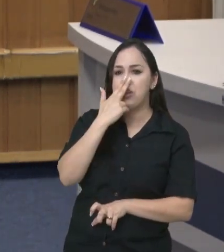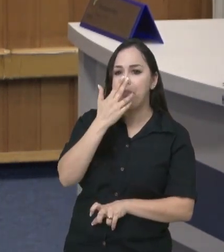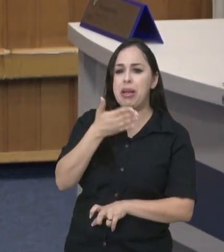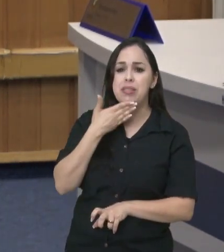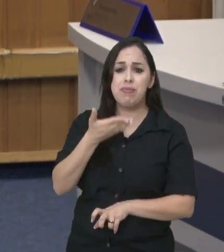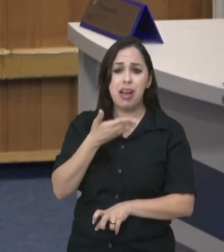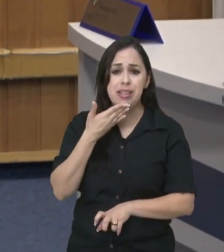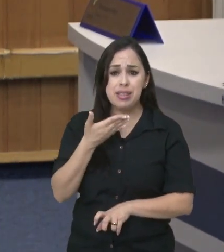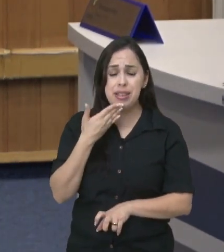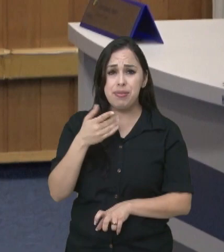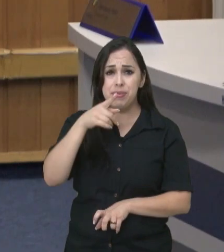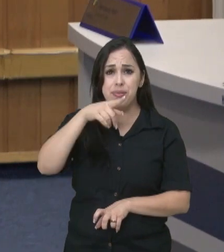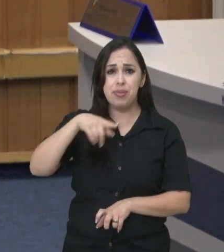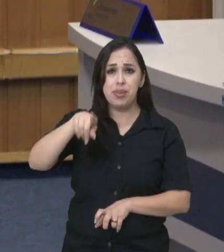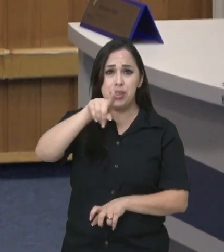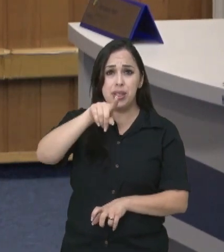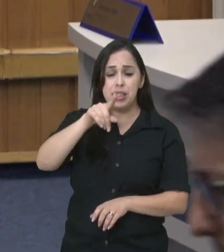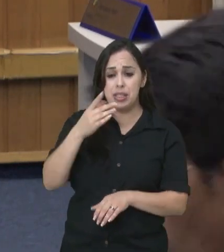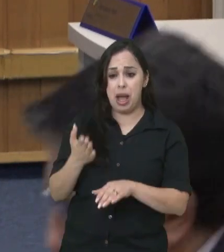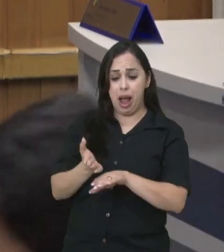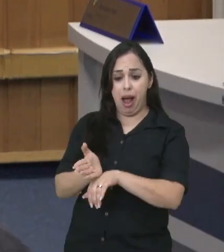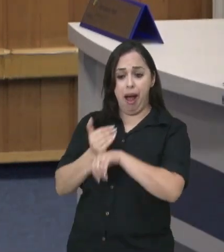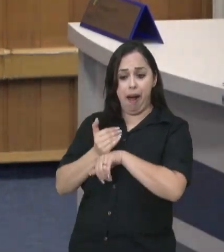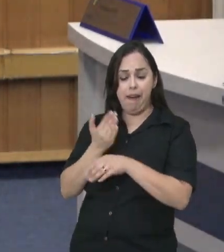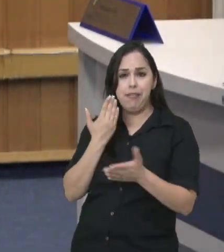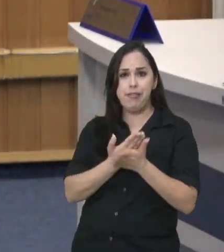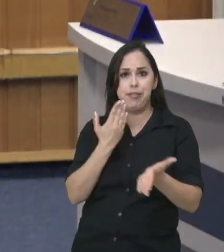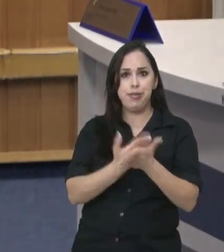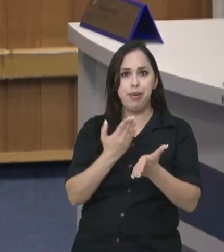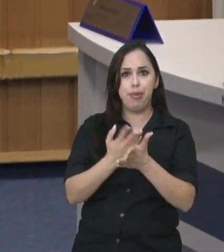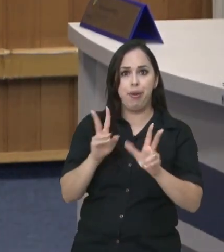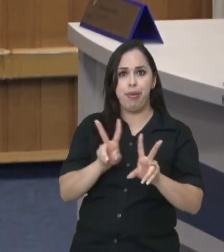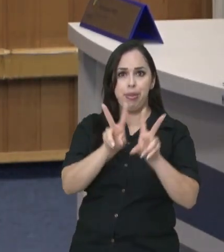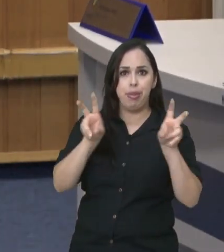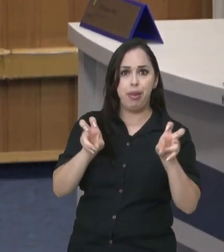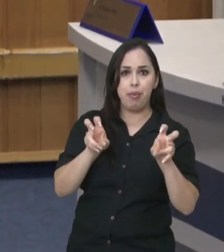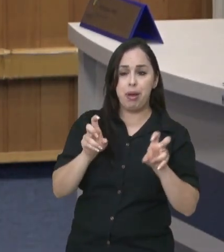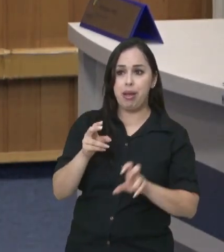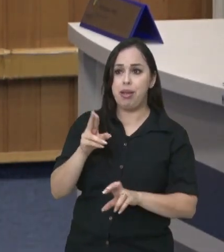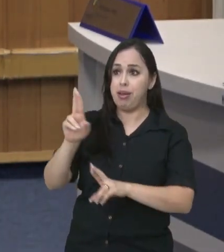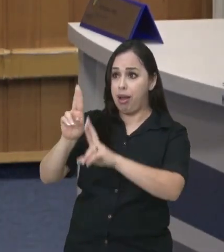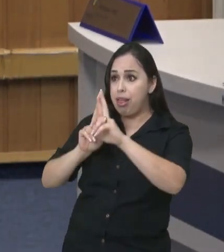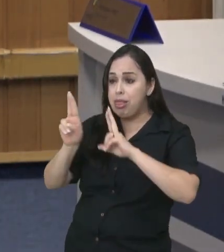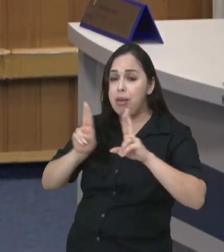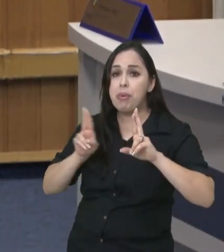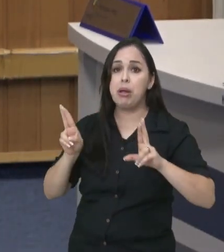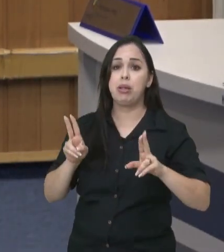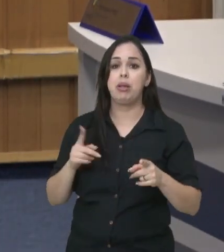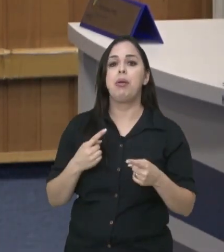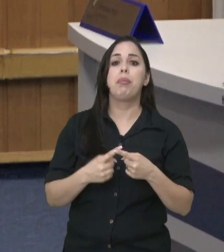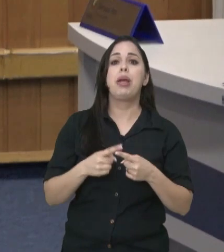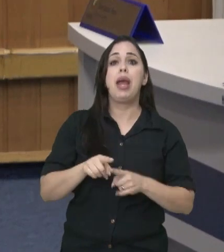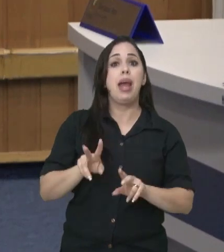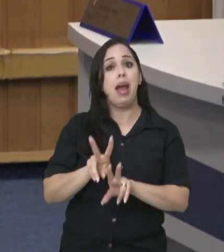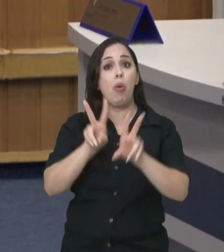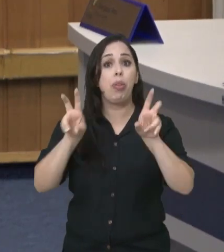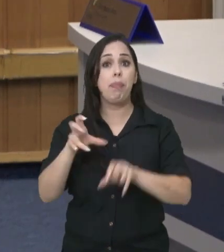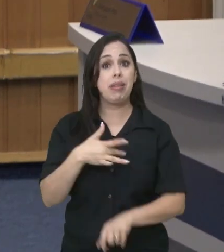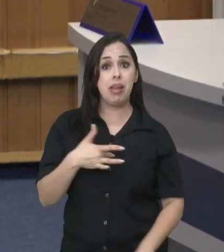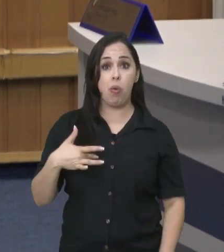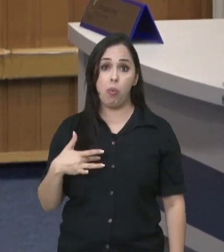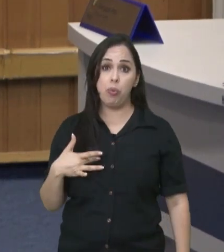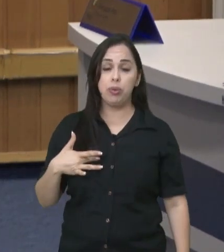sua tarefa de casa, vocês fazem a tarefa de casa respondendo os documentos, porque é caso de saúde,